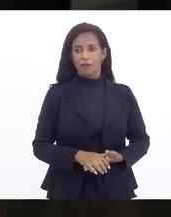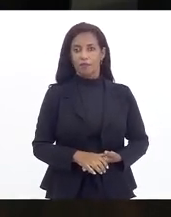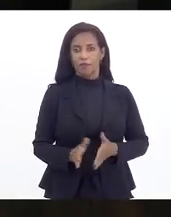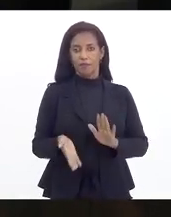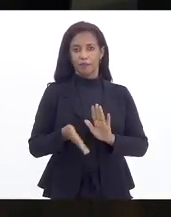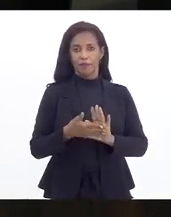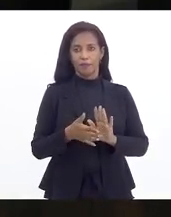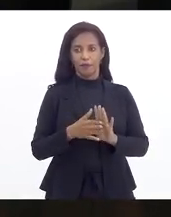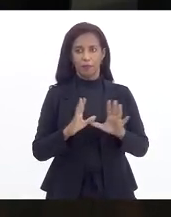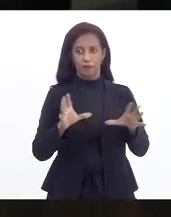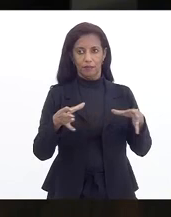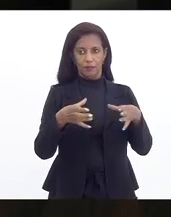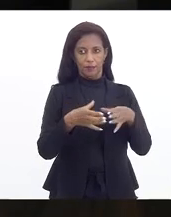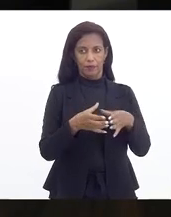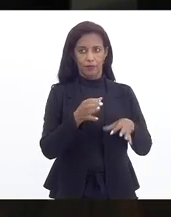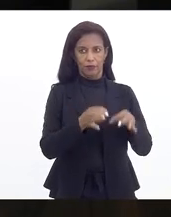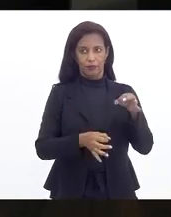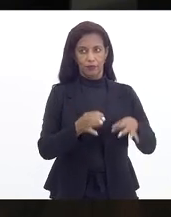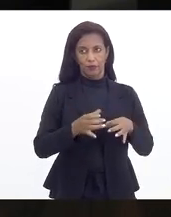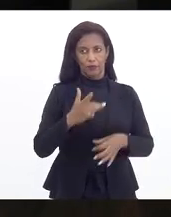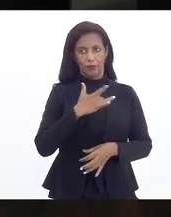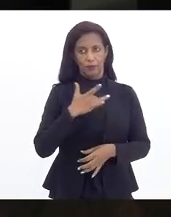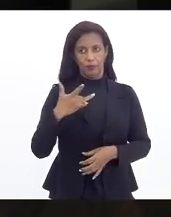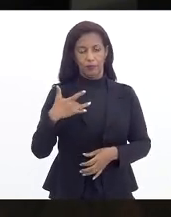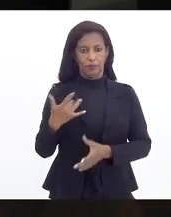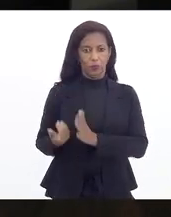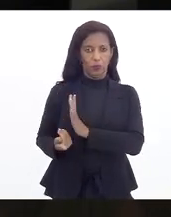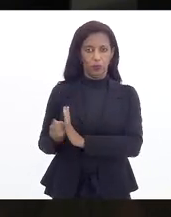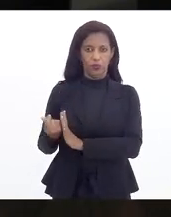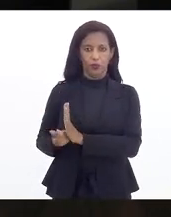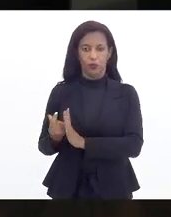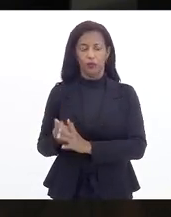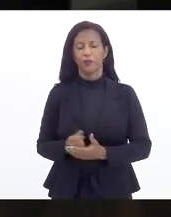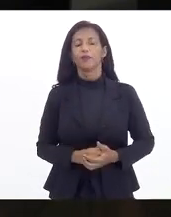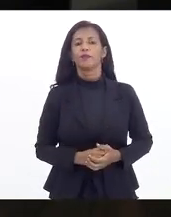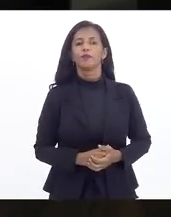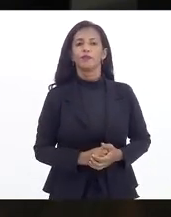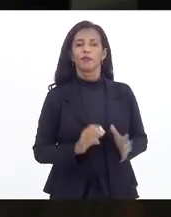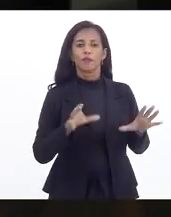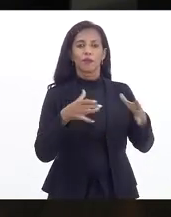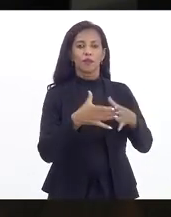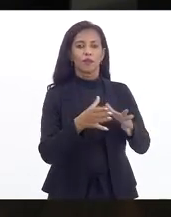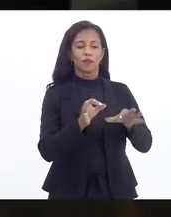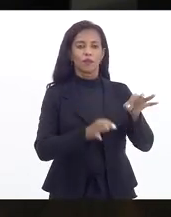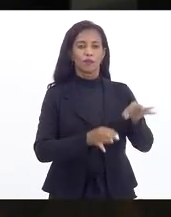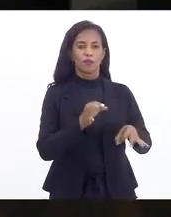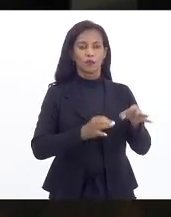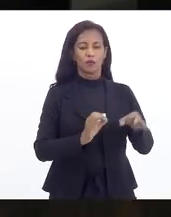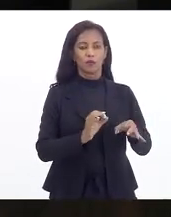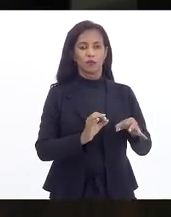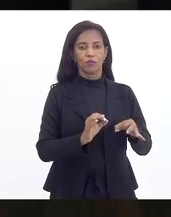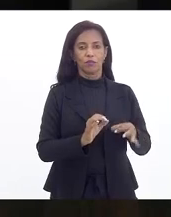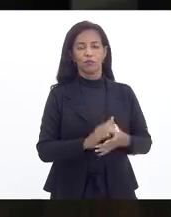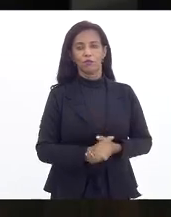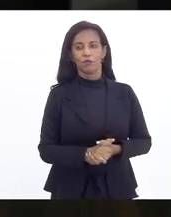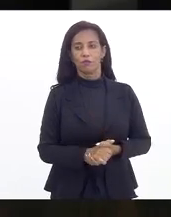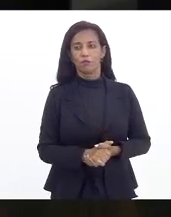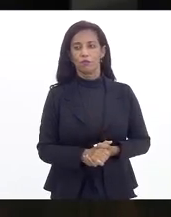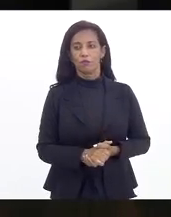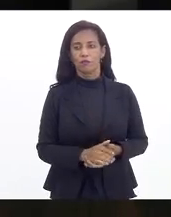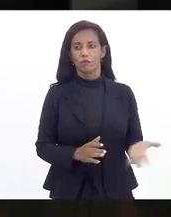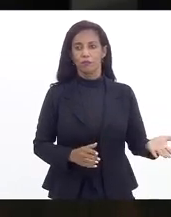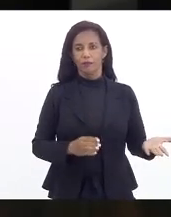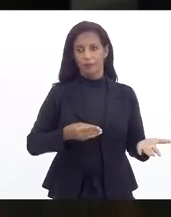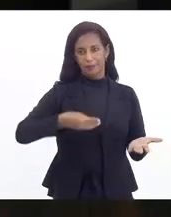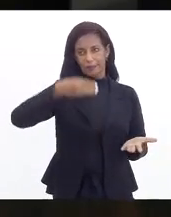Pendendo de pareceres das Comissões de Constituição e Justiça, de Saúde e de Orçamento. Para emitir parecer pela Comissão de Constituição e Justiça, seu presidente, o nome do